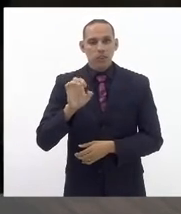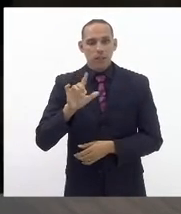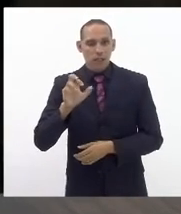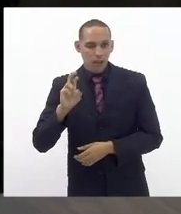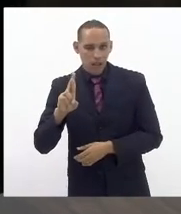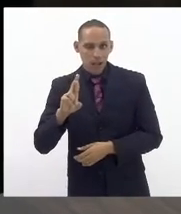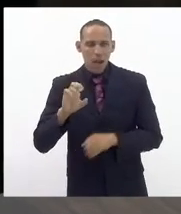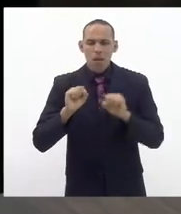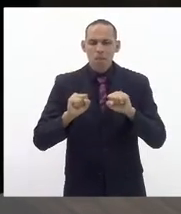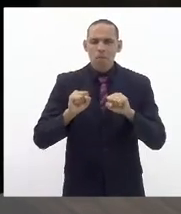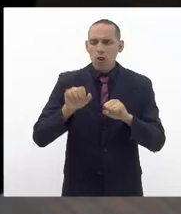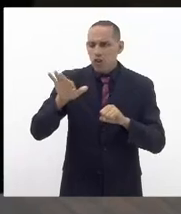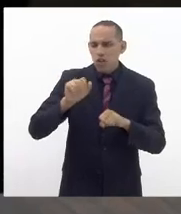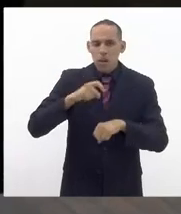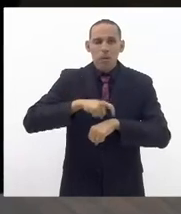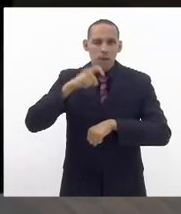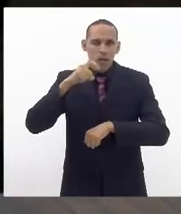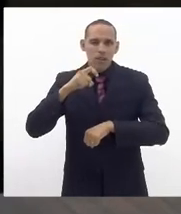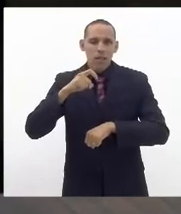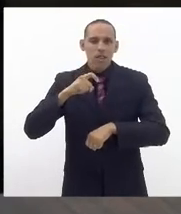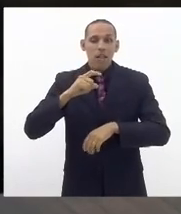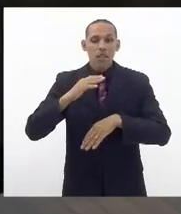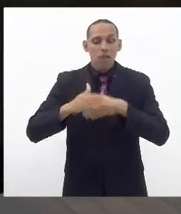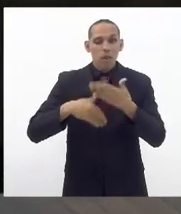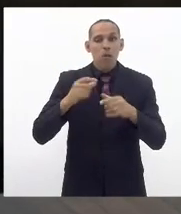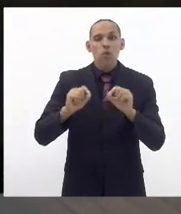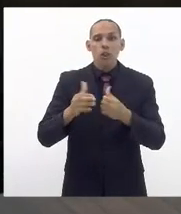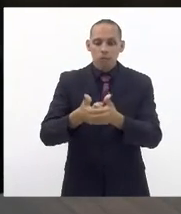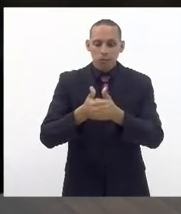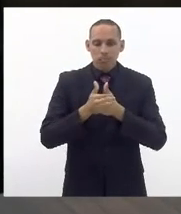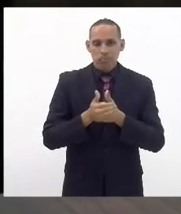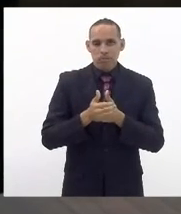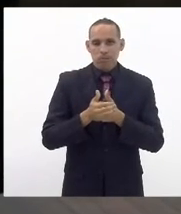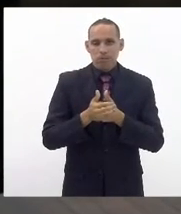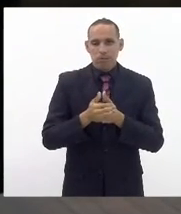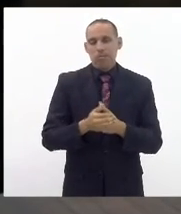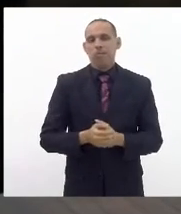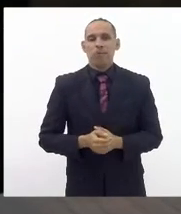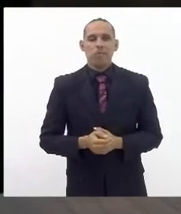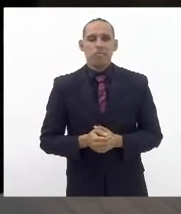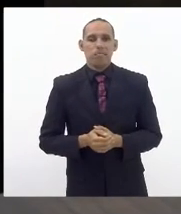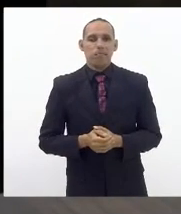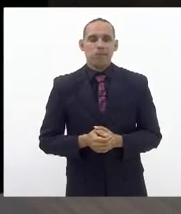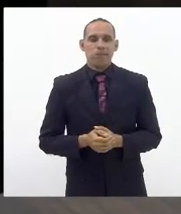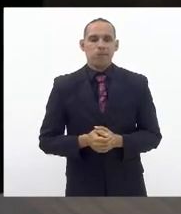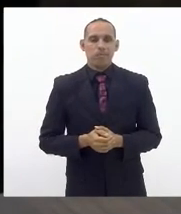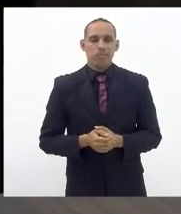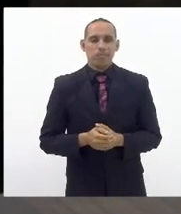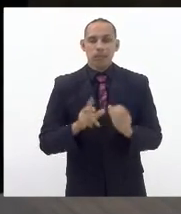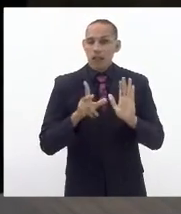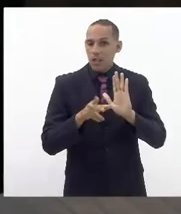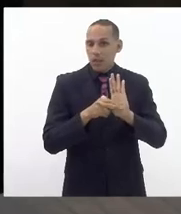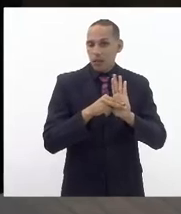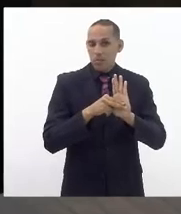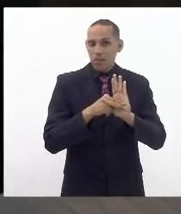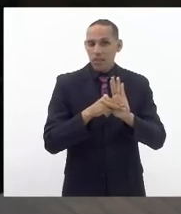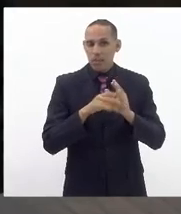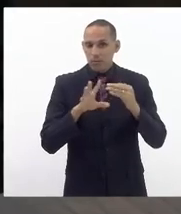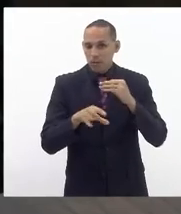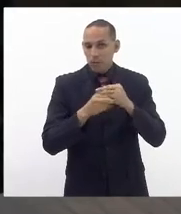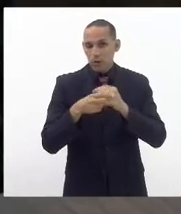acionados imediatamente após a realização do acolhimento. E a emenda aditiva